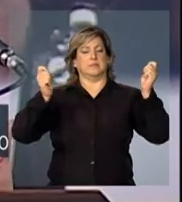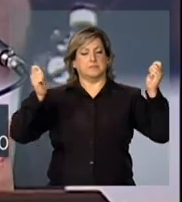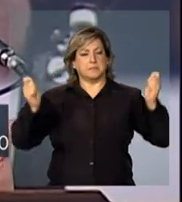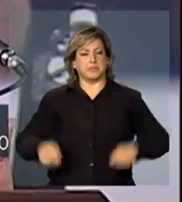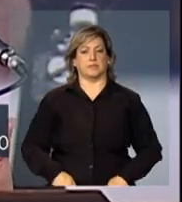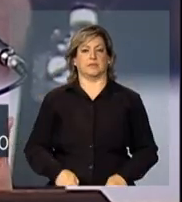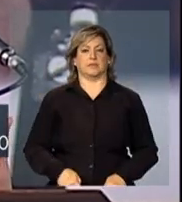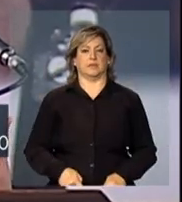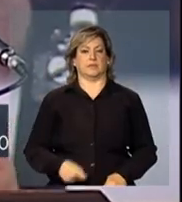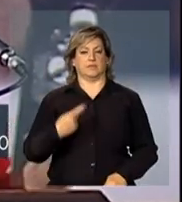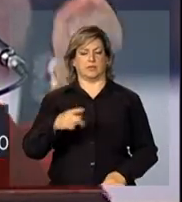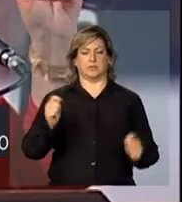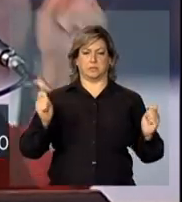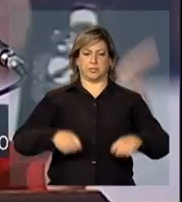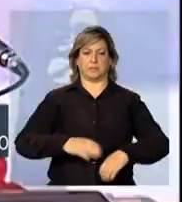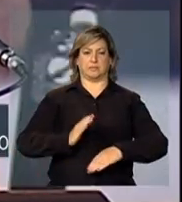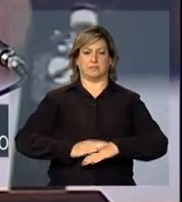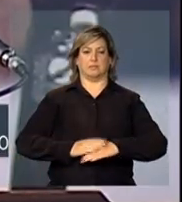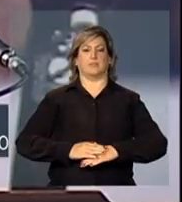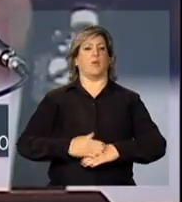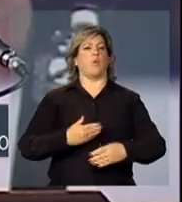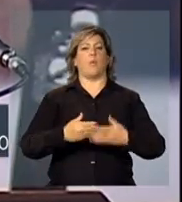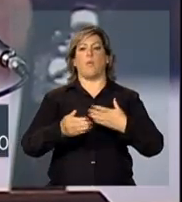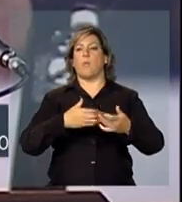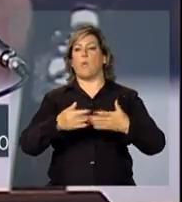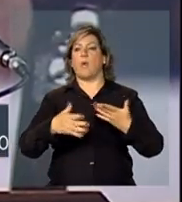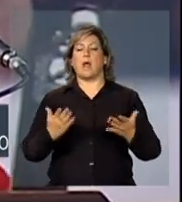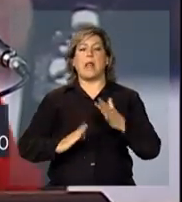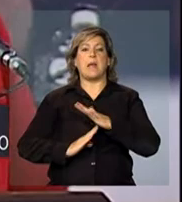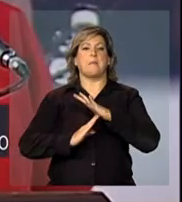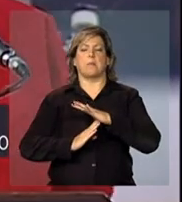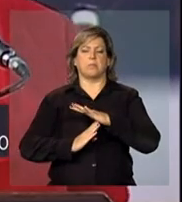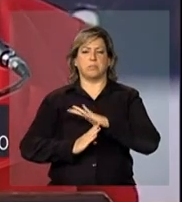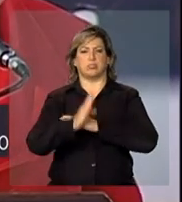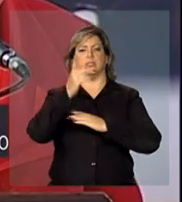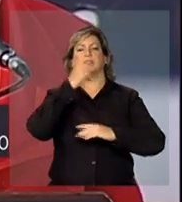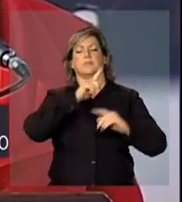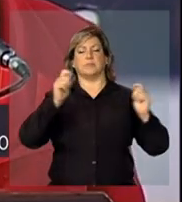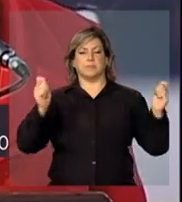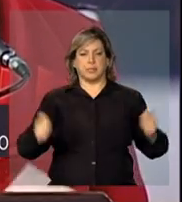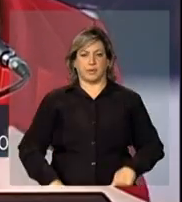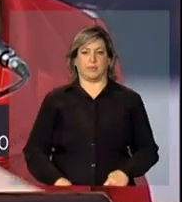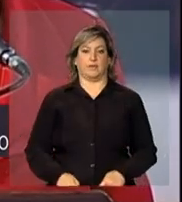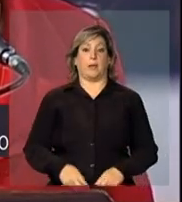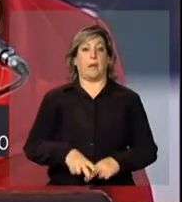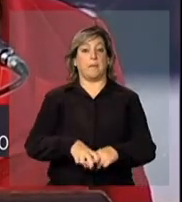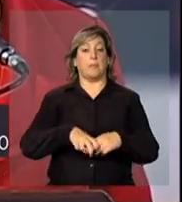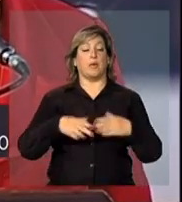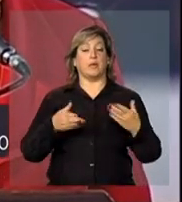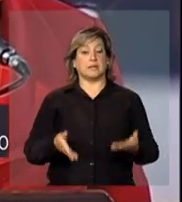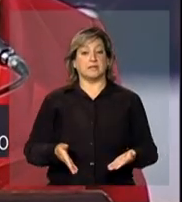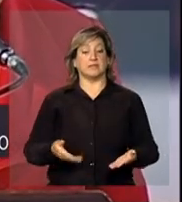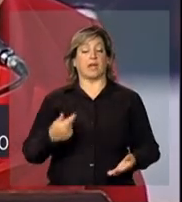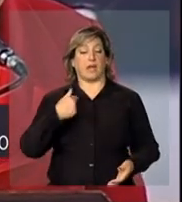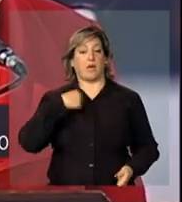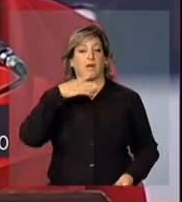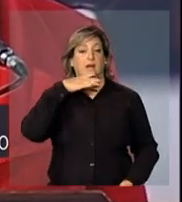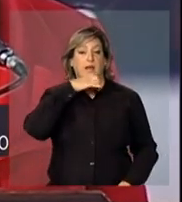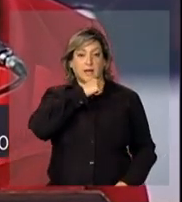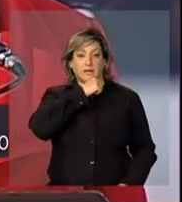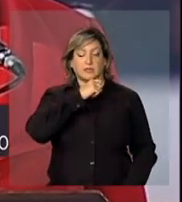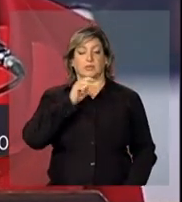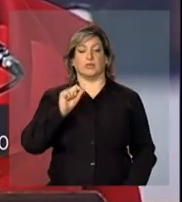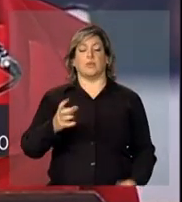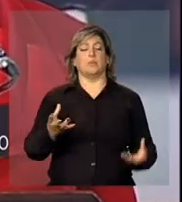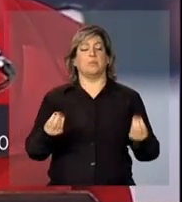desenvolvimento do seu potencial qualquer tipo de limite por isso eu considero